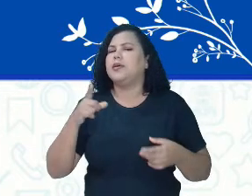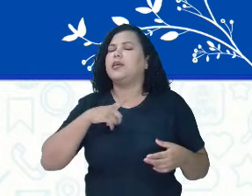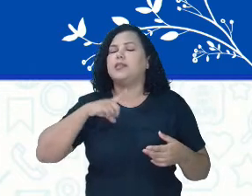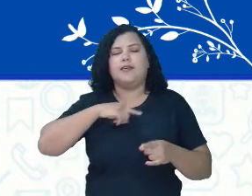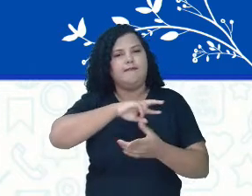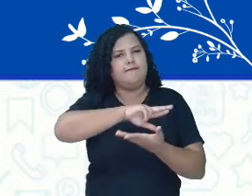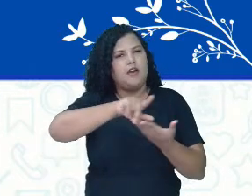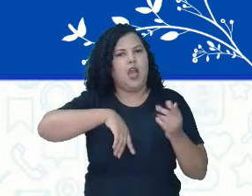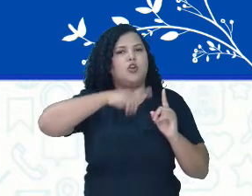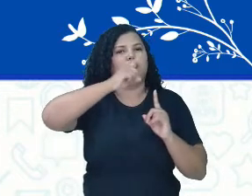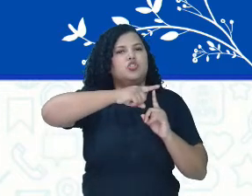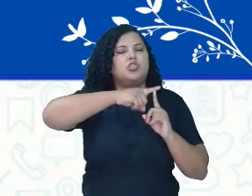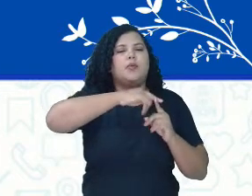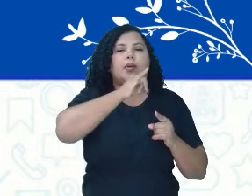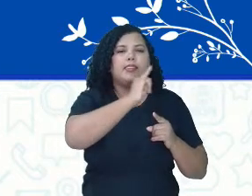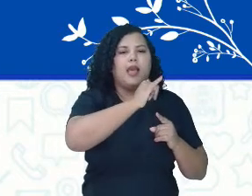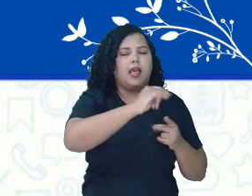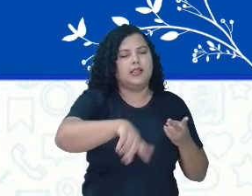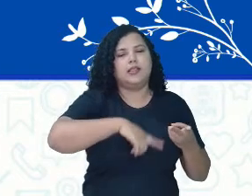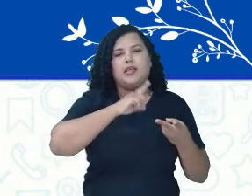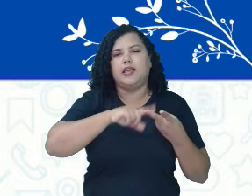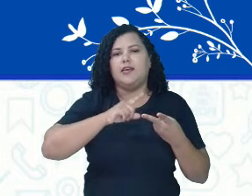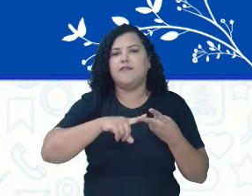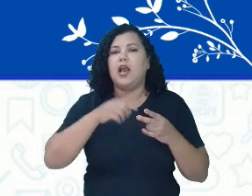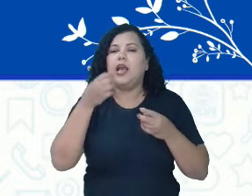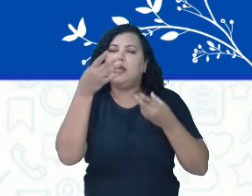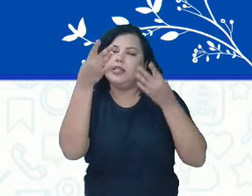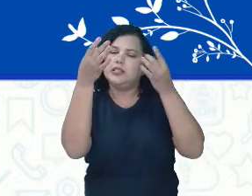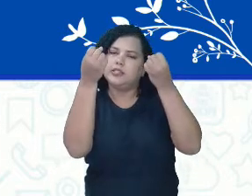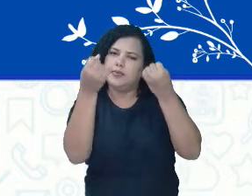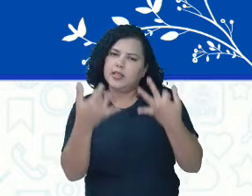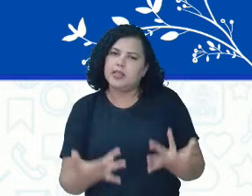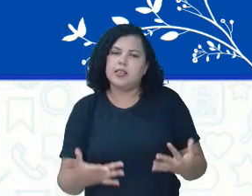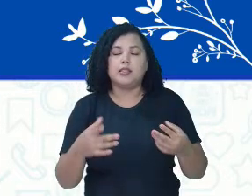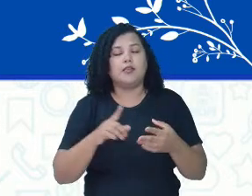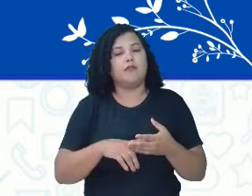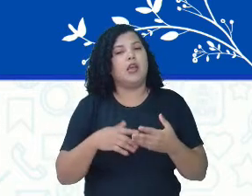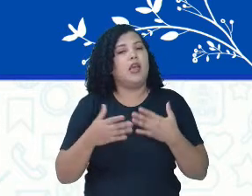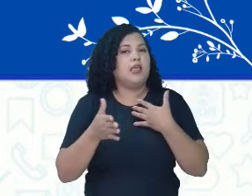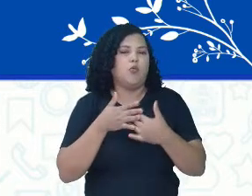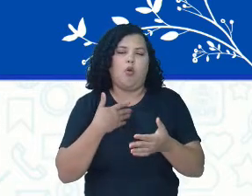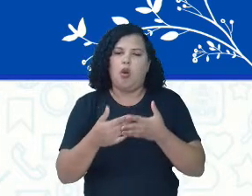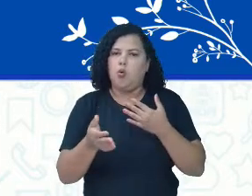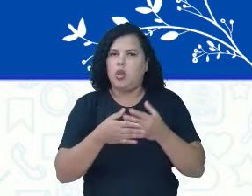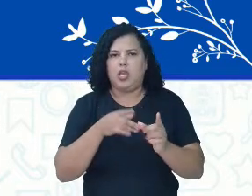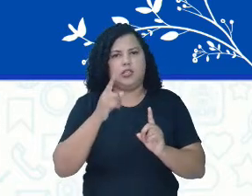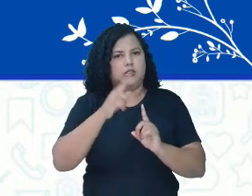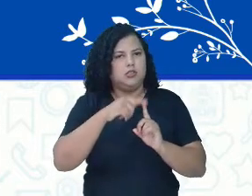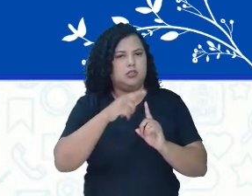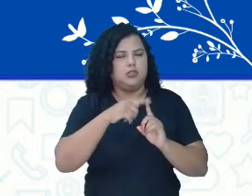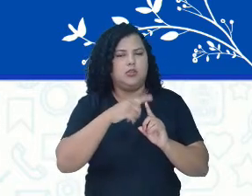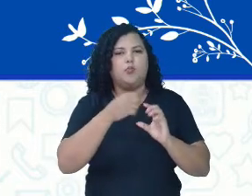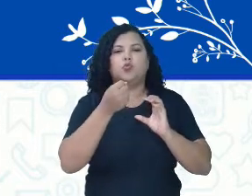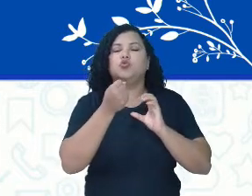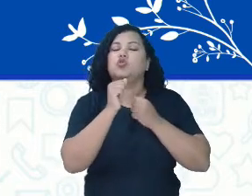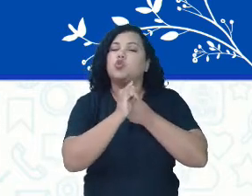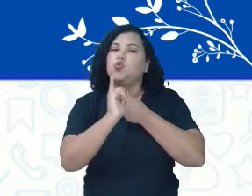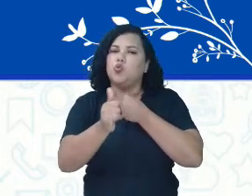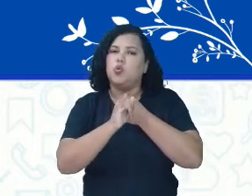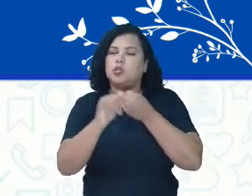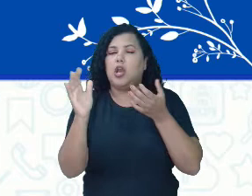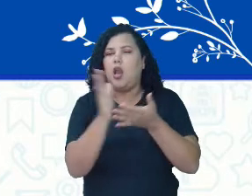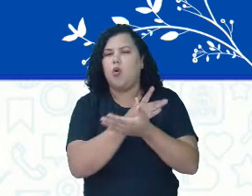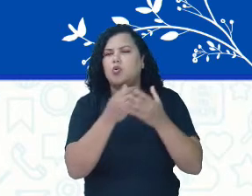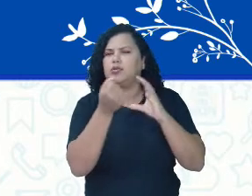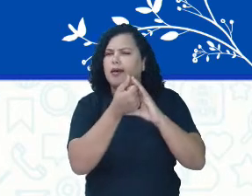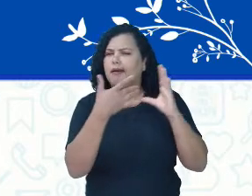crônica. Existe a crônica narrativa, existe a crônica descritiva. Então, independente do tipo de crônica, algumas características vão